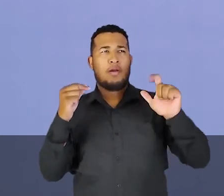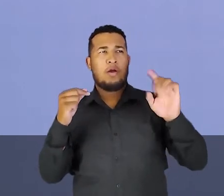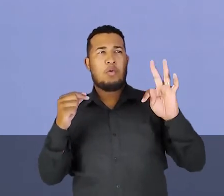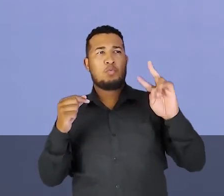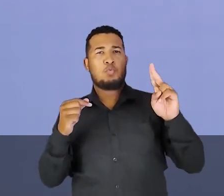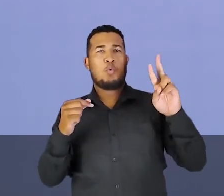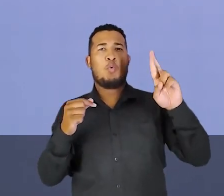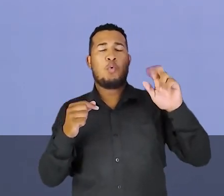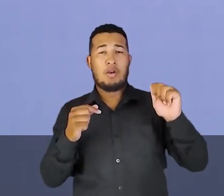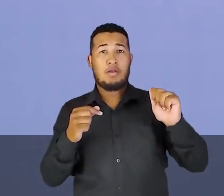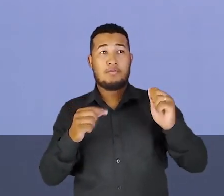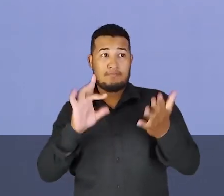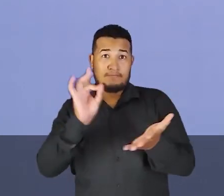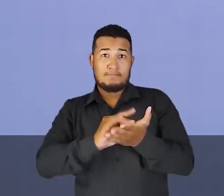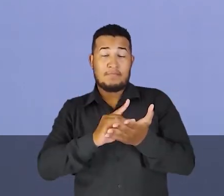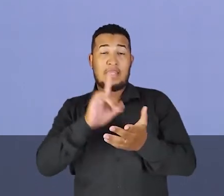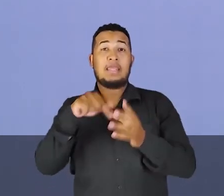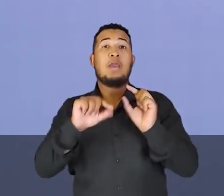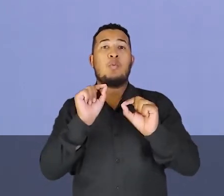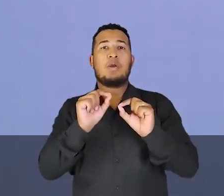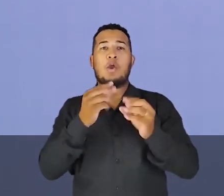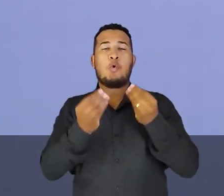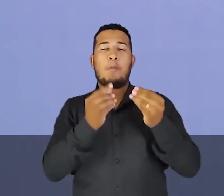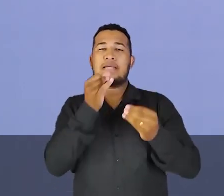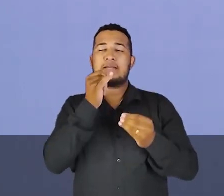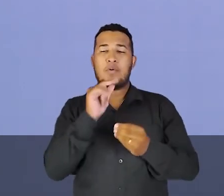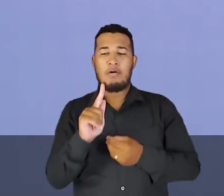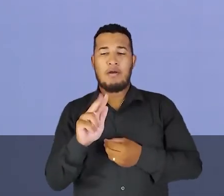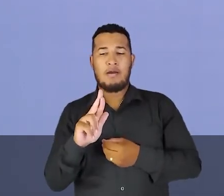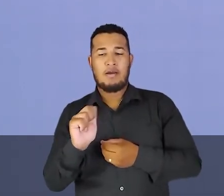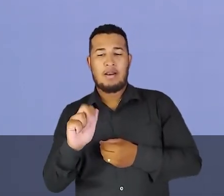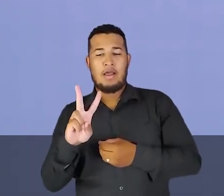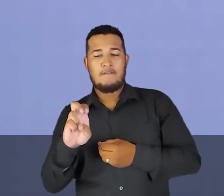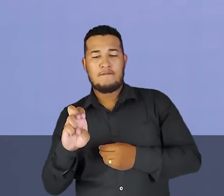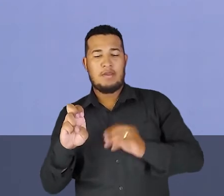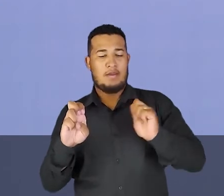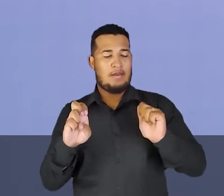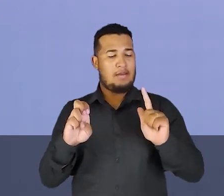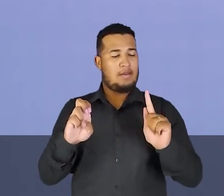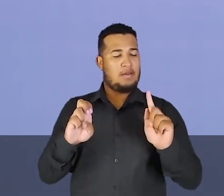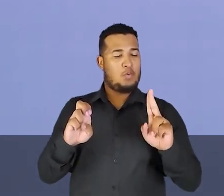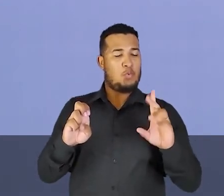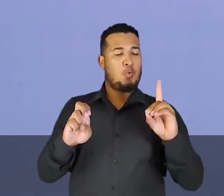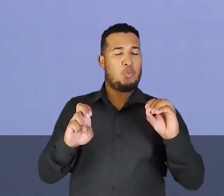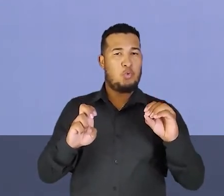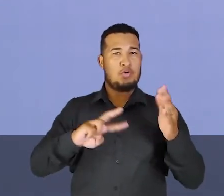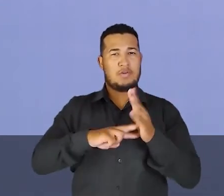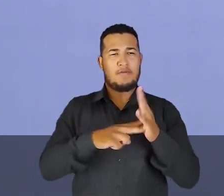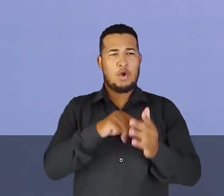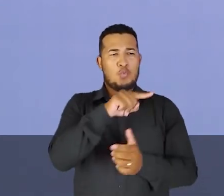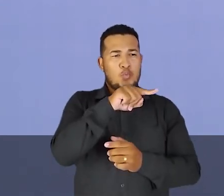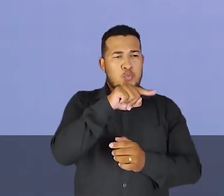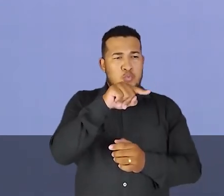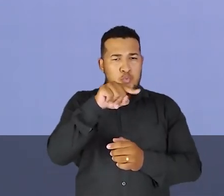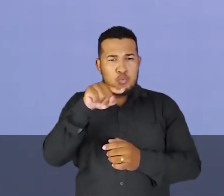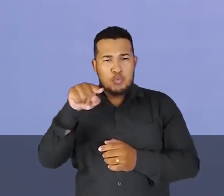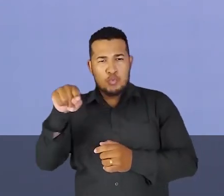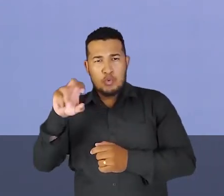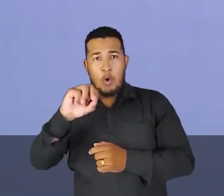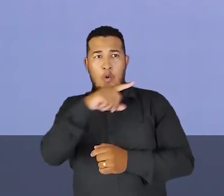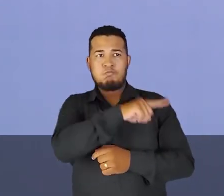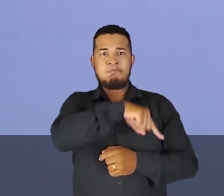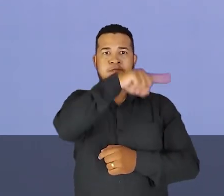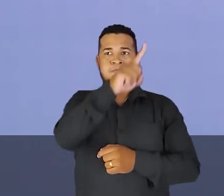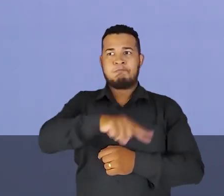do som é, na verdade, a diferença entre graves e agudos, é a diferença da frequência, né, que eu disse anteriormente,